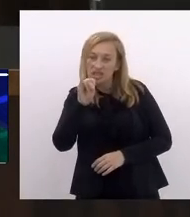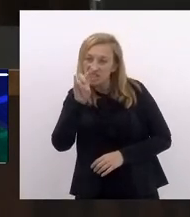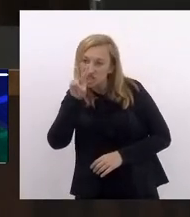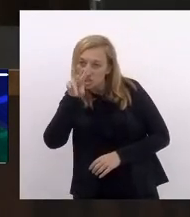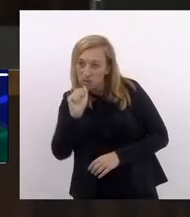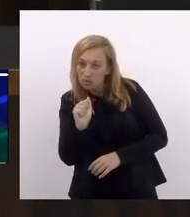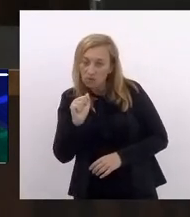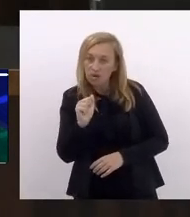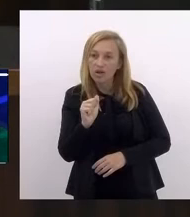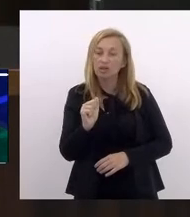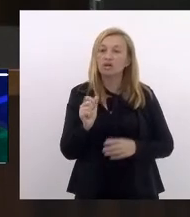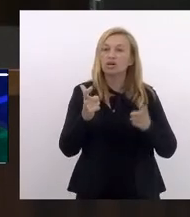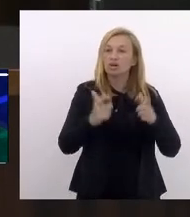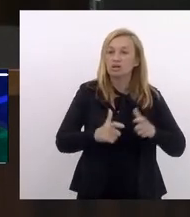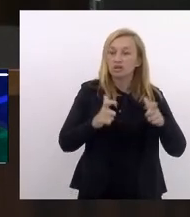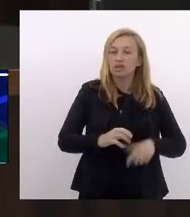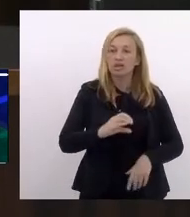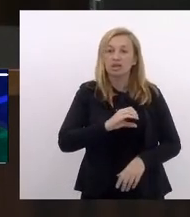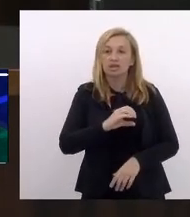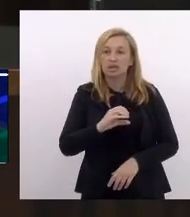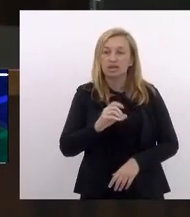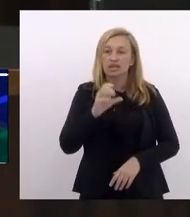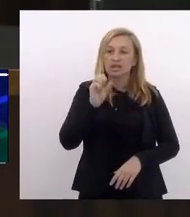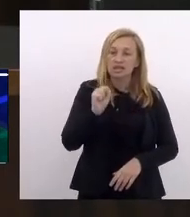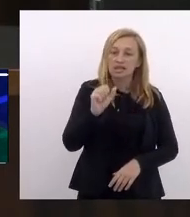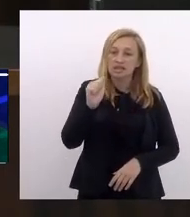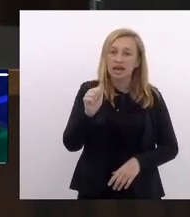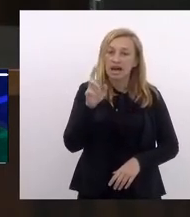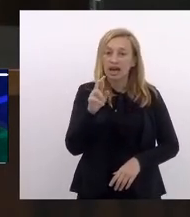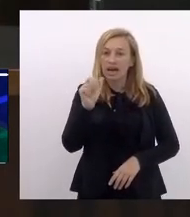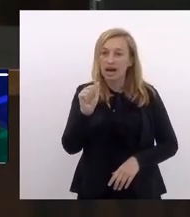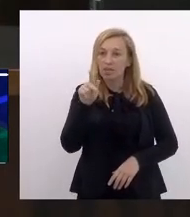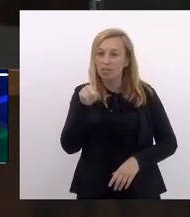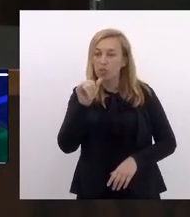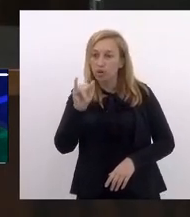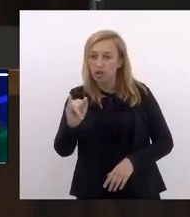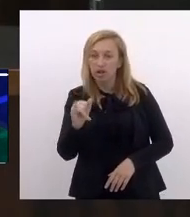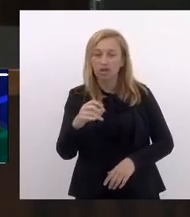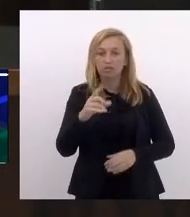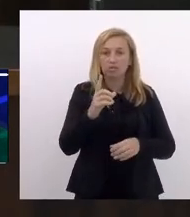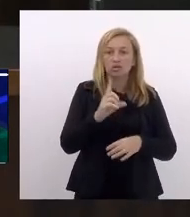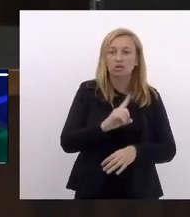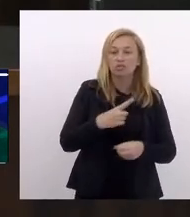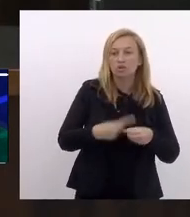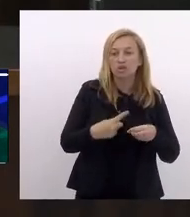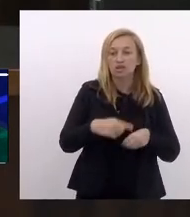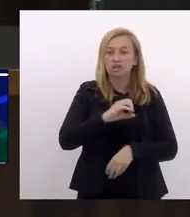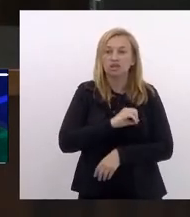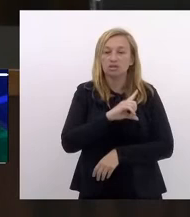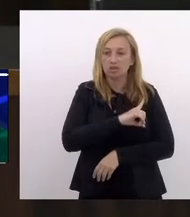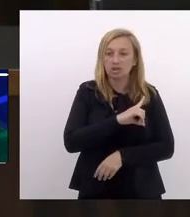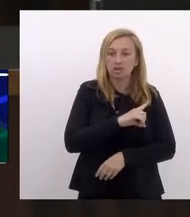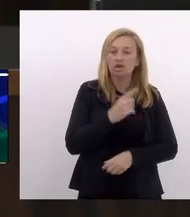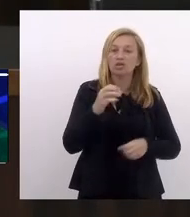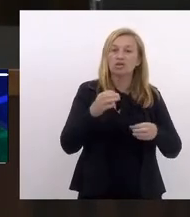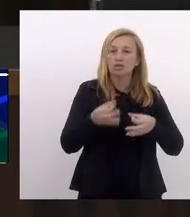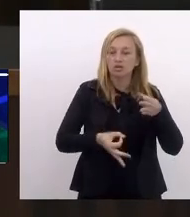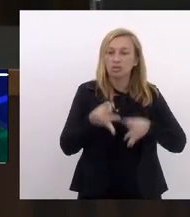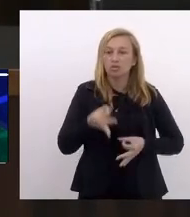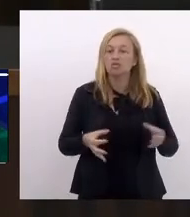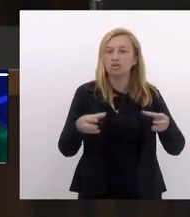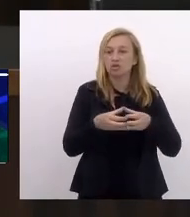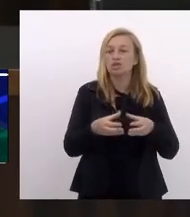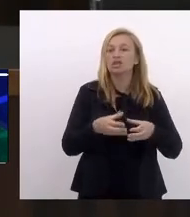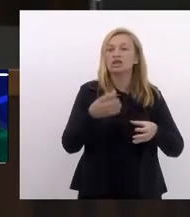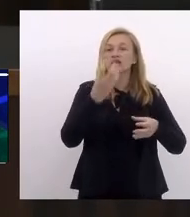de Tecnologia localizado no bairro Sarapuí, no município de Duque de Caxias. Pendente de pareceres das comissões de Constituição e Justiça,